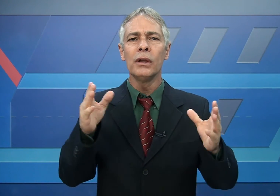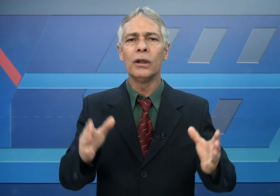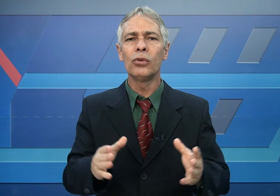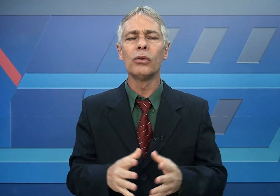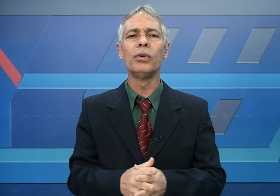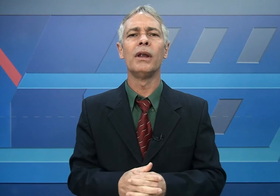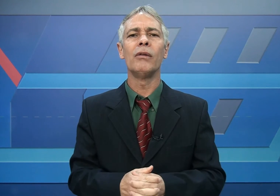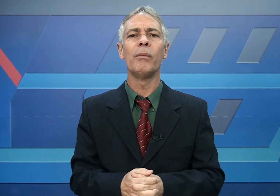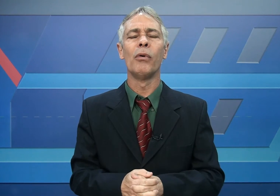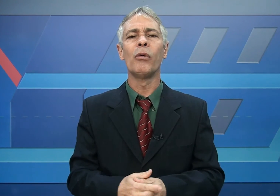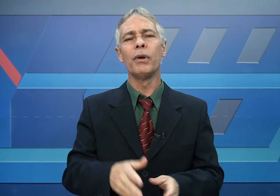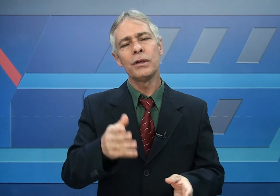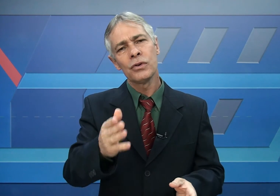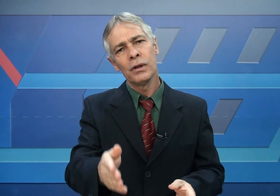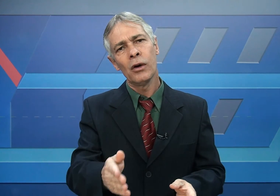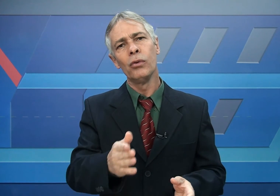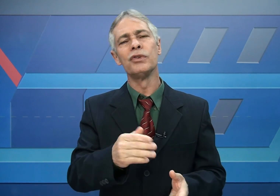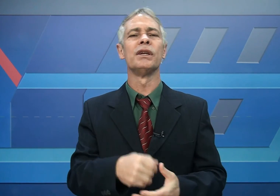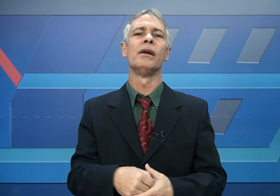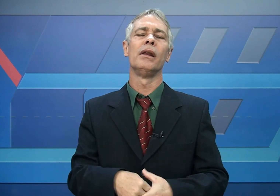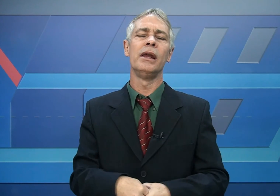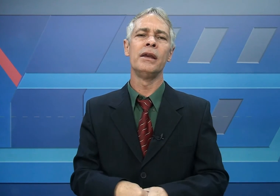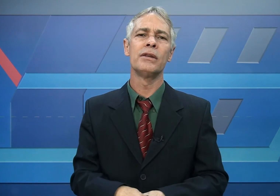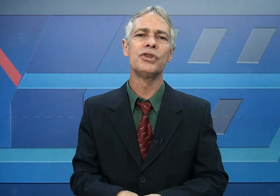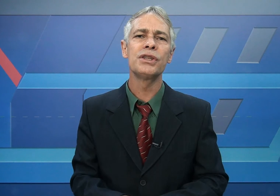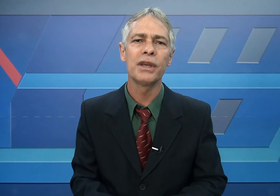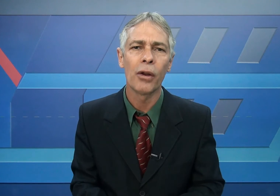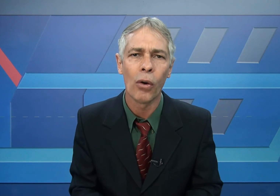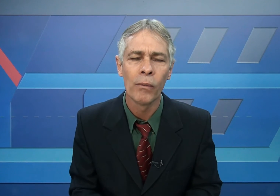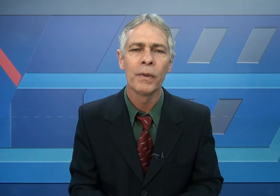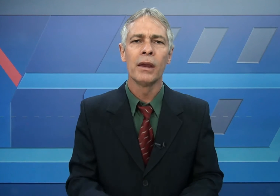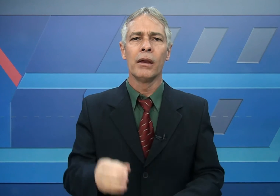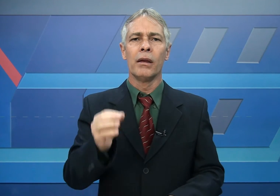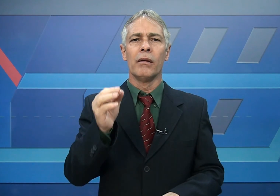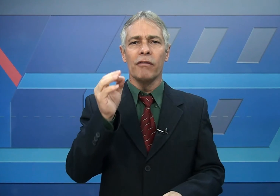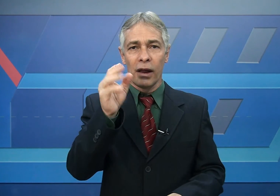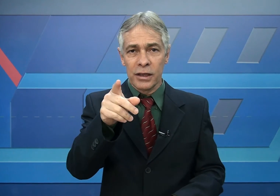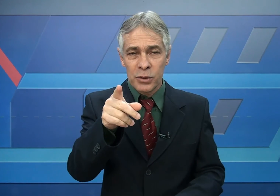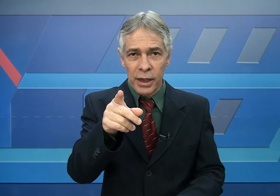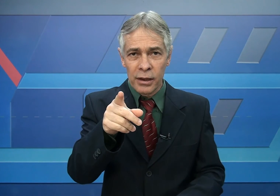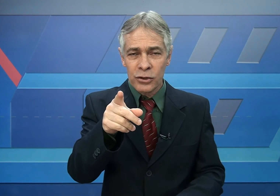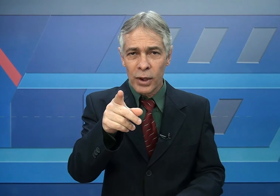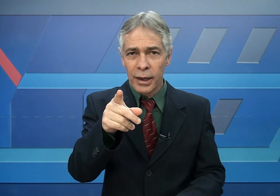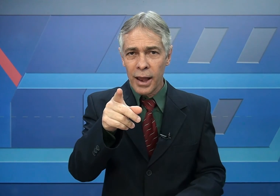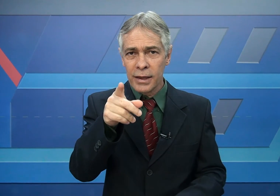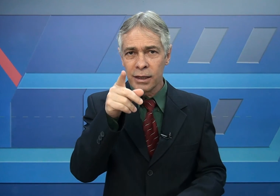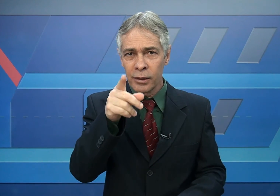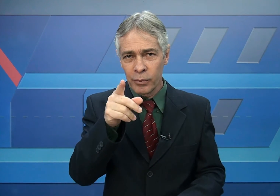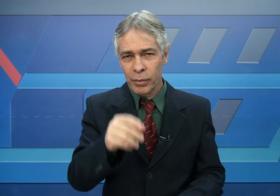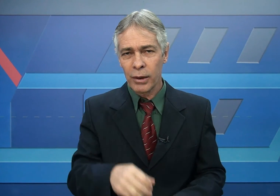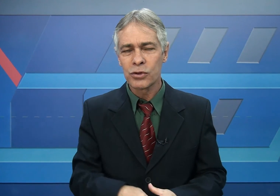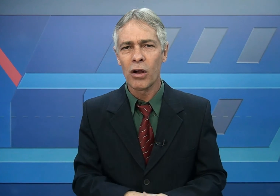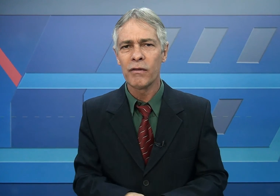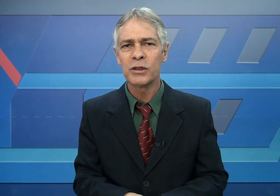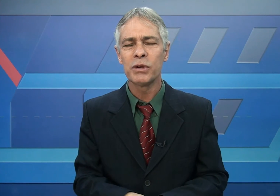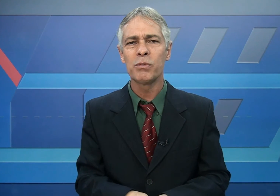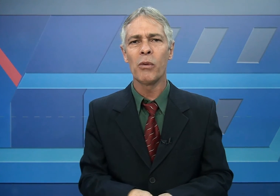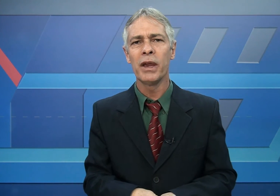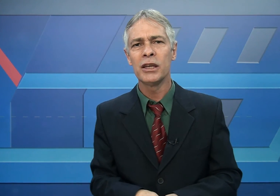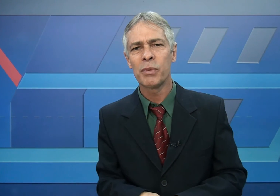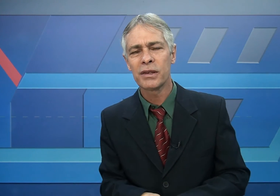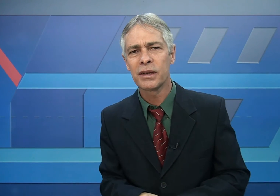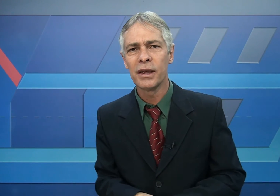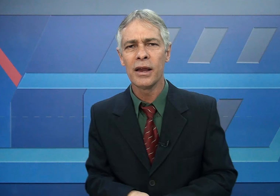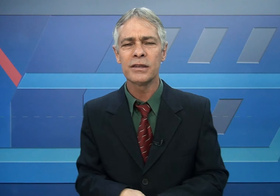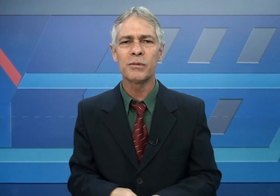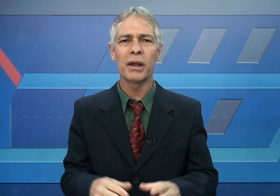é muito perigoso e todo cuidado é pouco, por isso não use linha de cerol. Fale isso aí na sua casa, hein? Para os jovens,